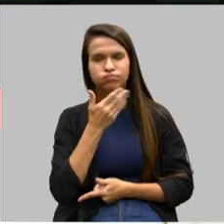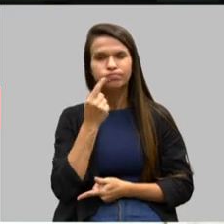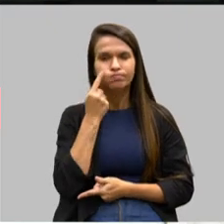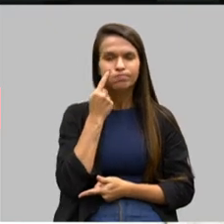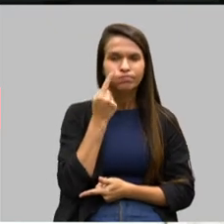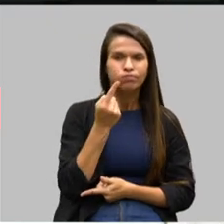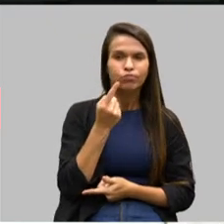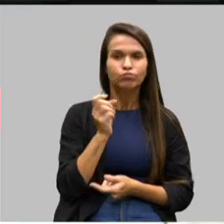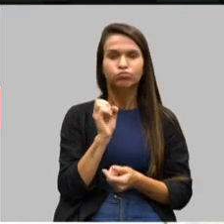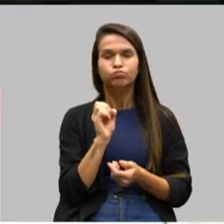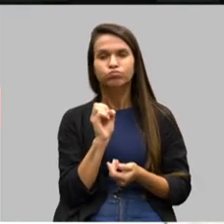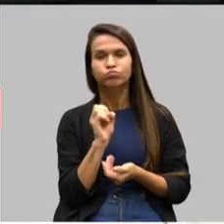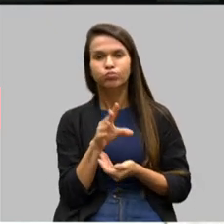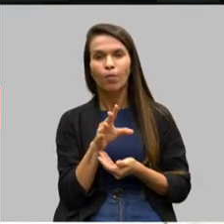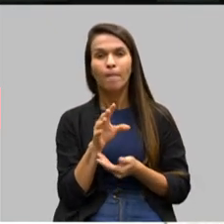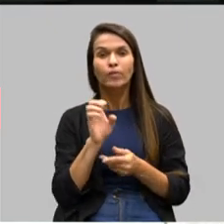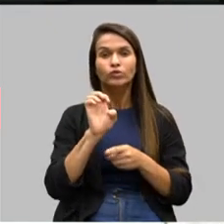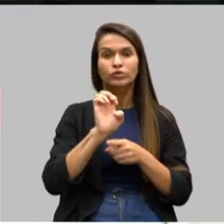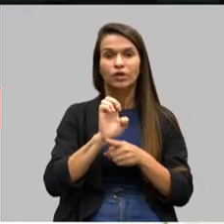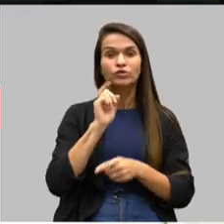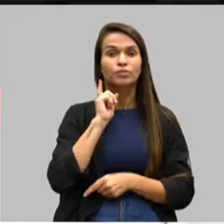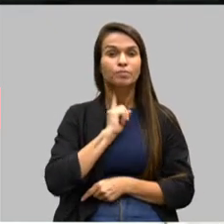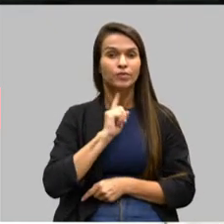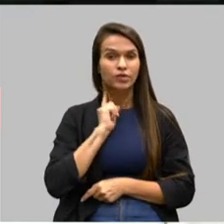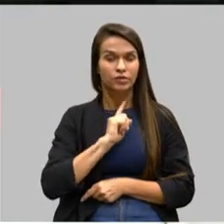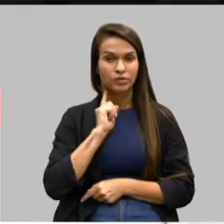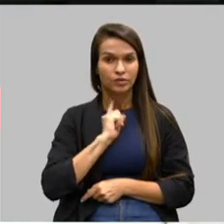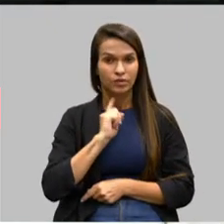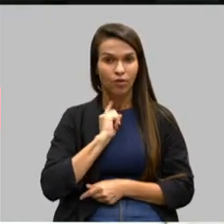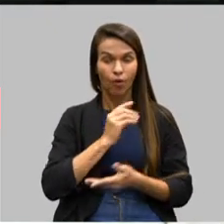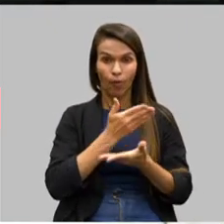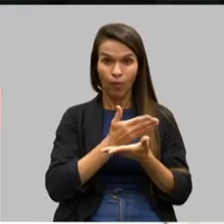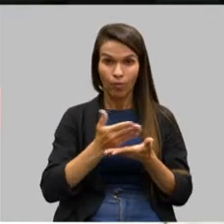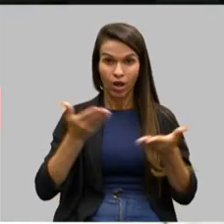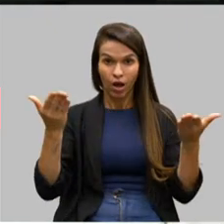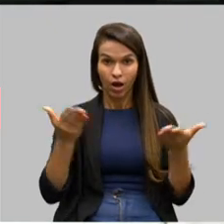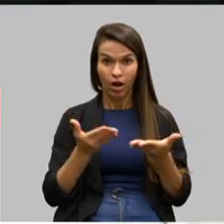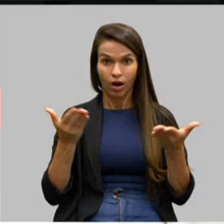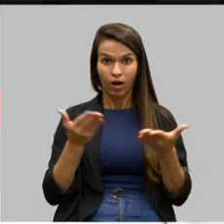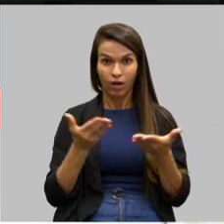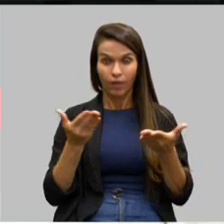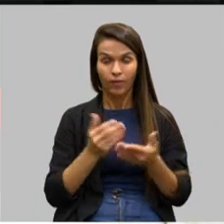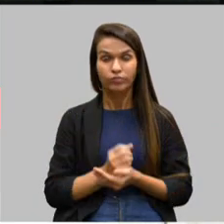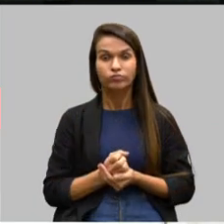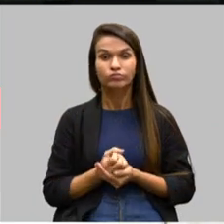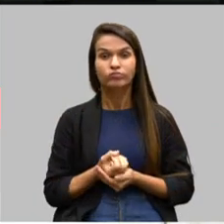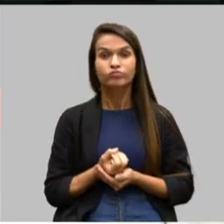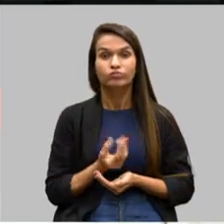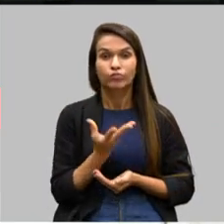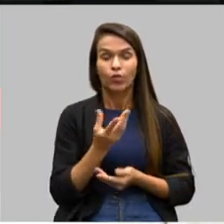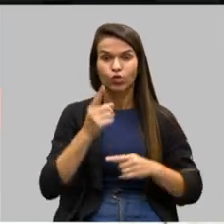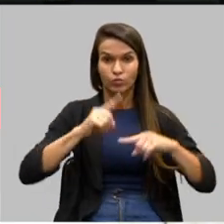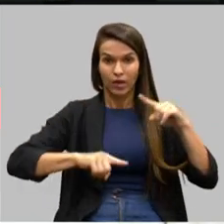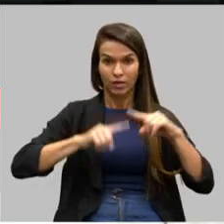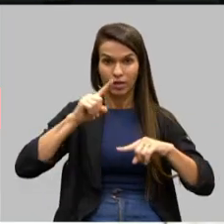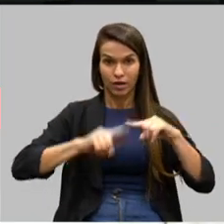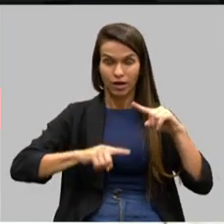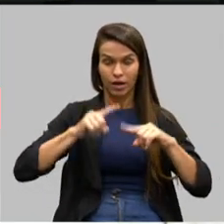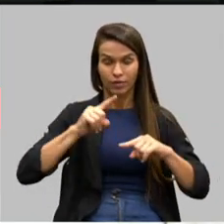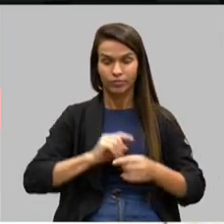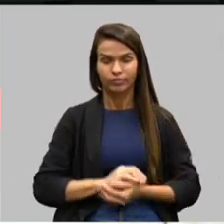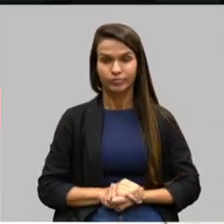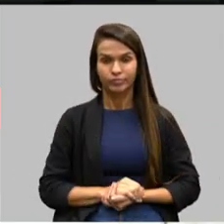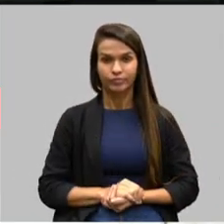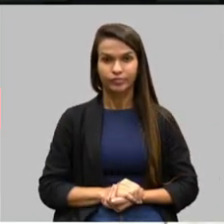projeções para o estado de Minas Gerais. Vou dar início agora à reprodução do material.